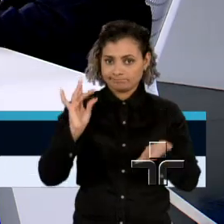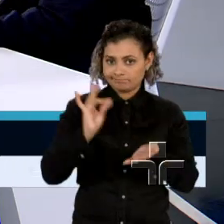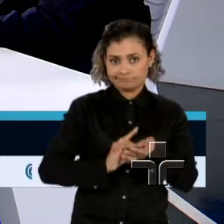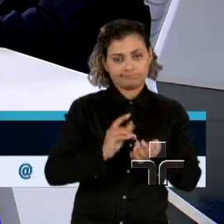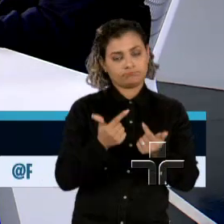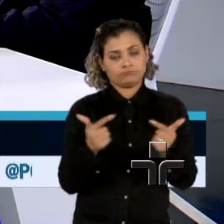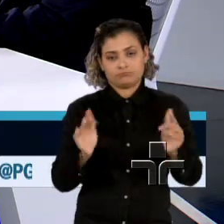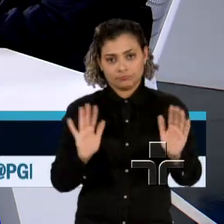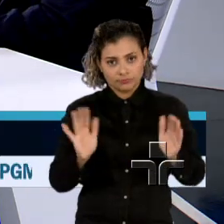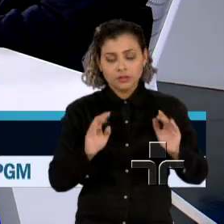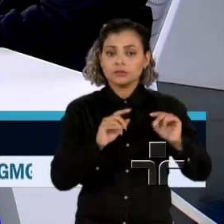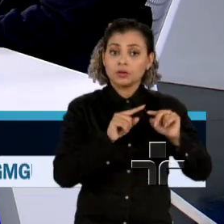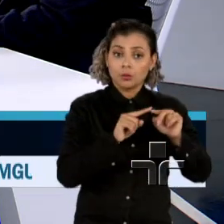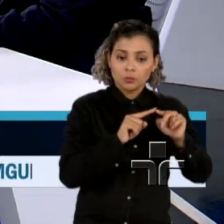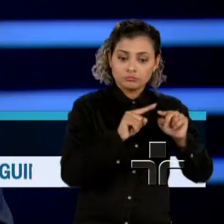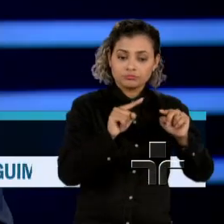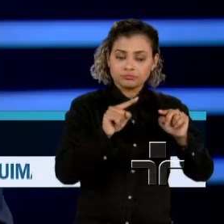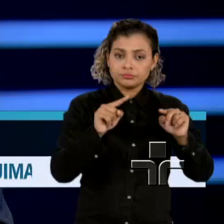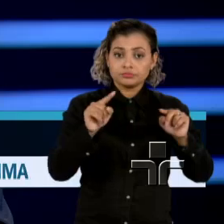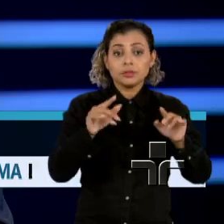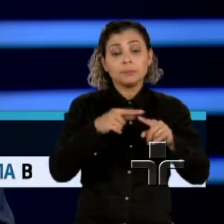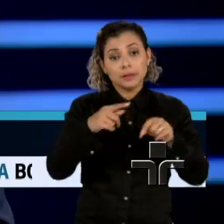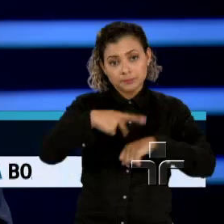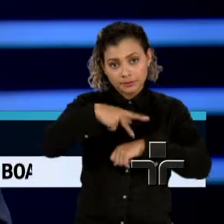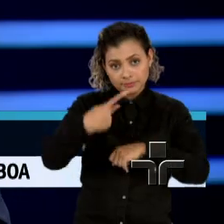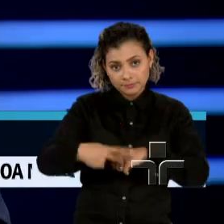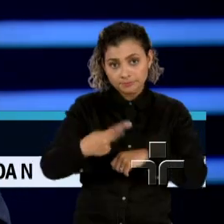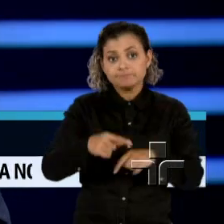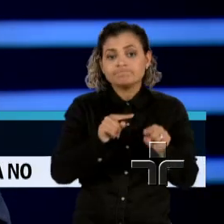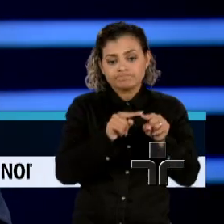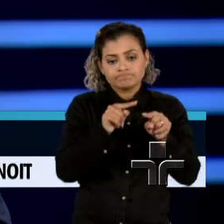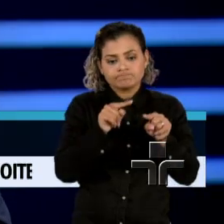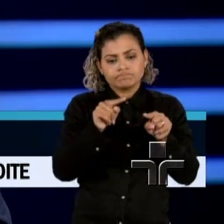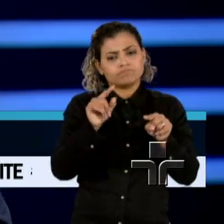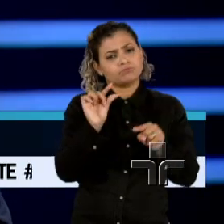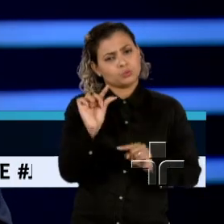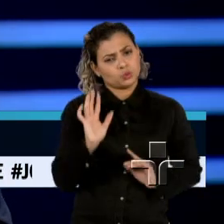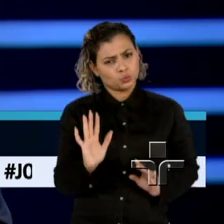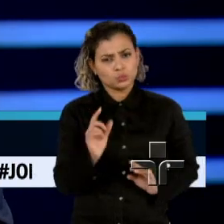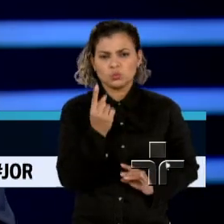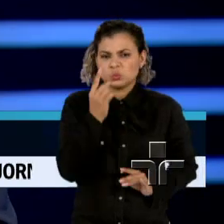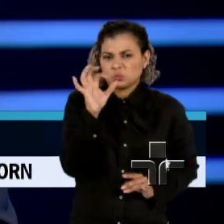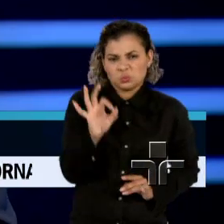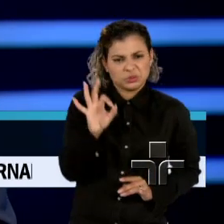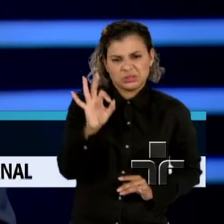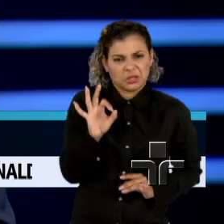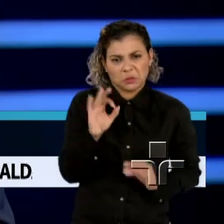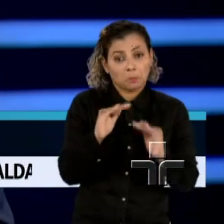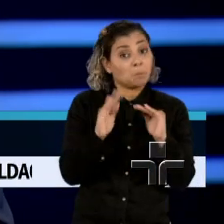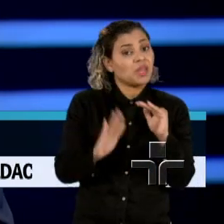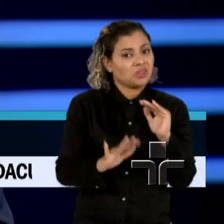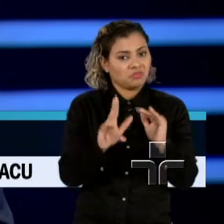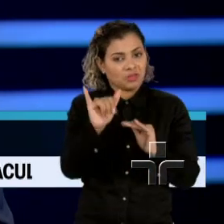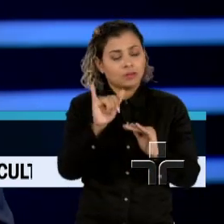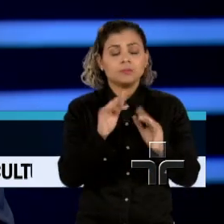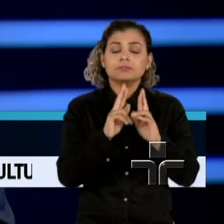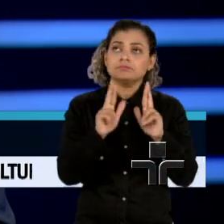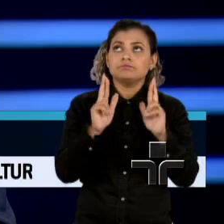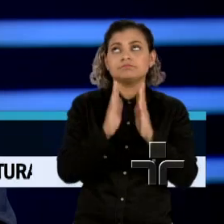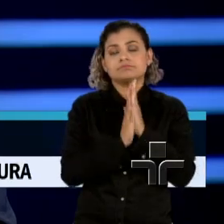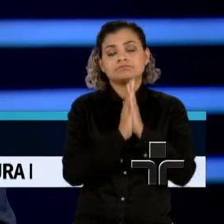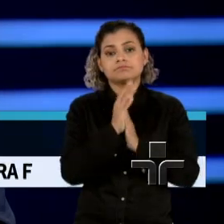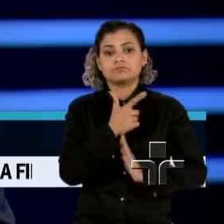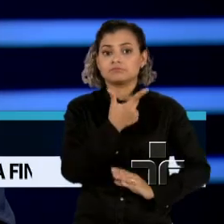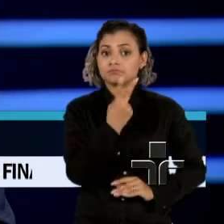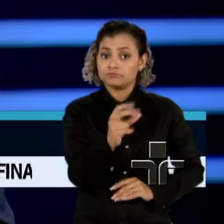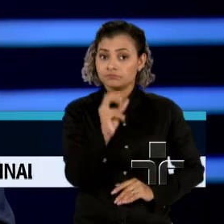clara, mas o país esse ano ainda deve crescer pouco, aí, um pouco menos de 1%, mas tem a esperança do ano que vem